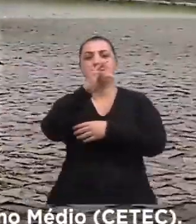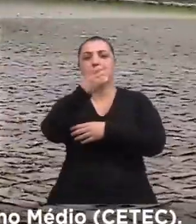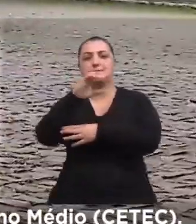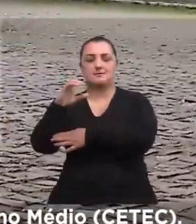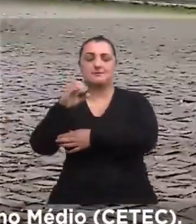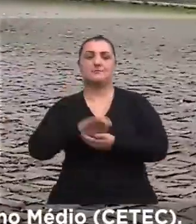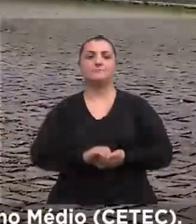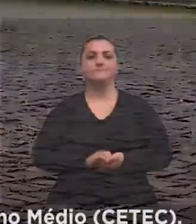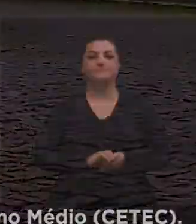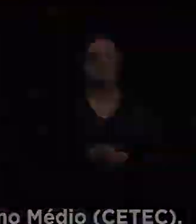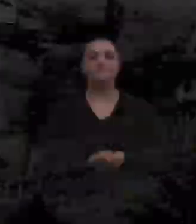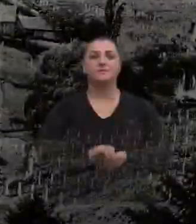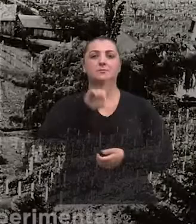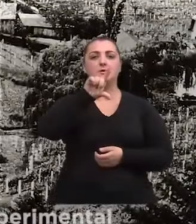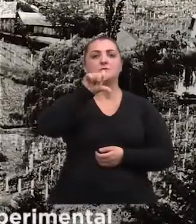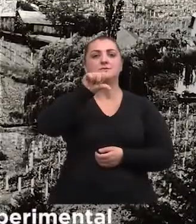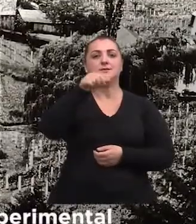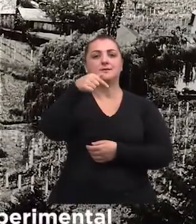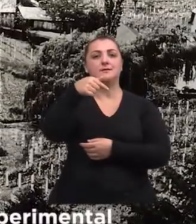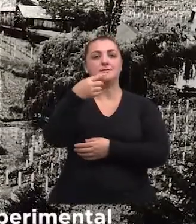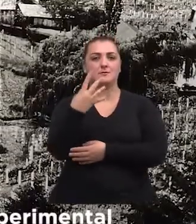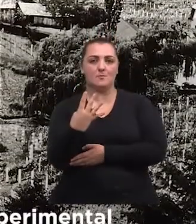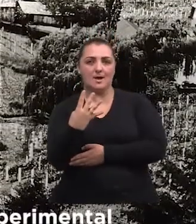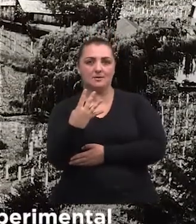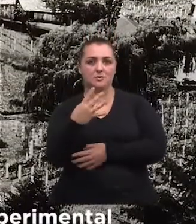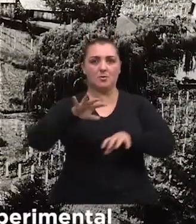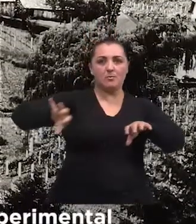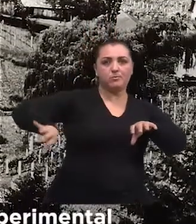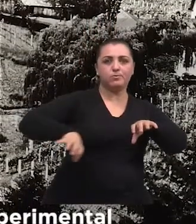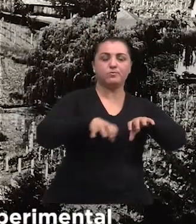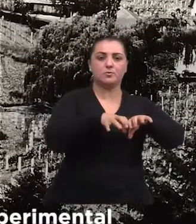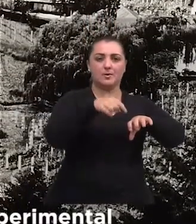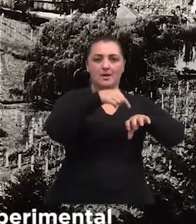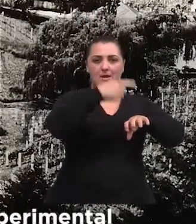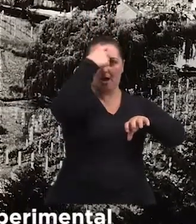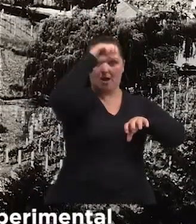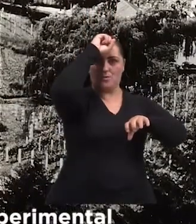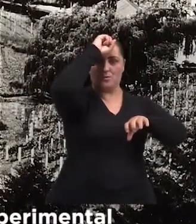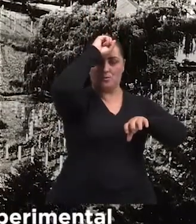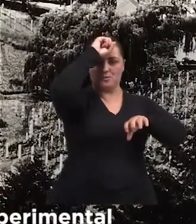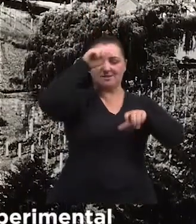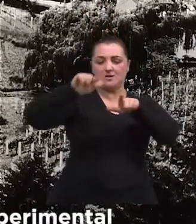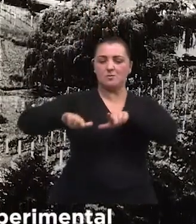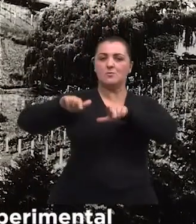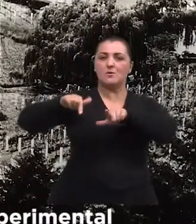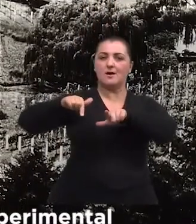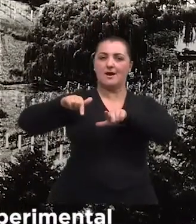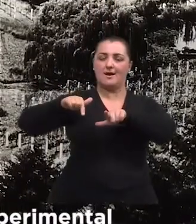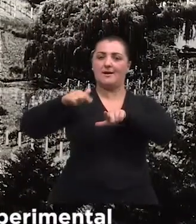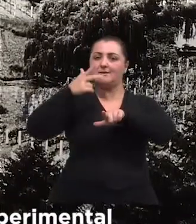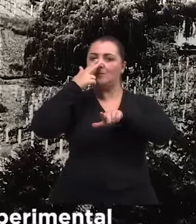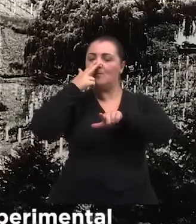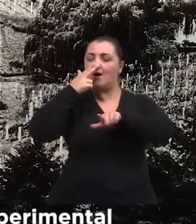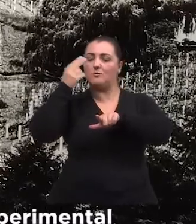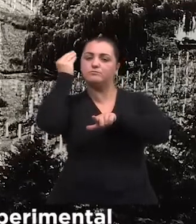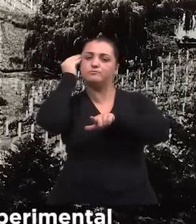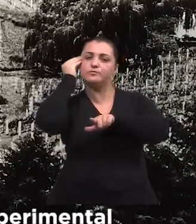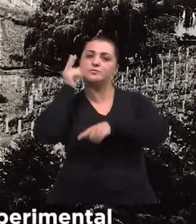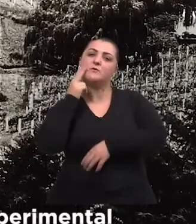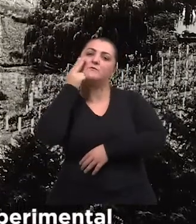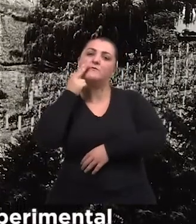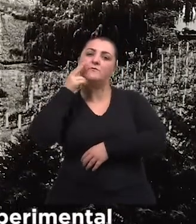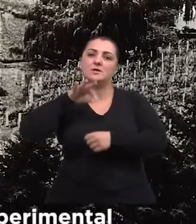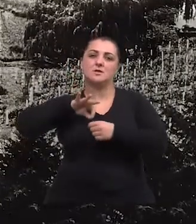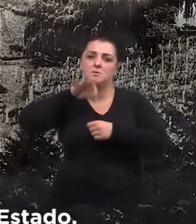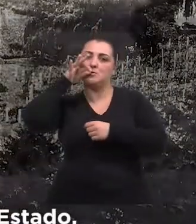que é o CETEC. Em 1974, é incorporada à universidade parte da área da